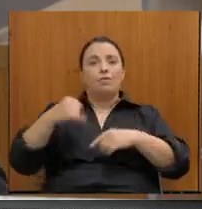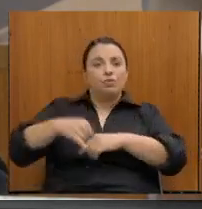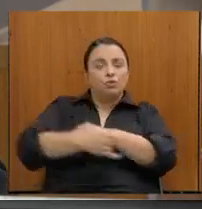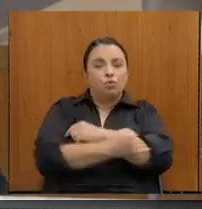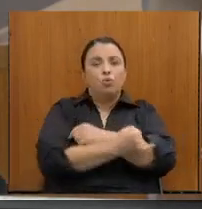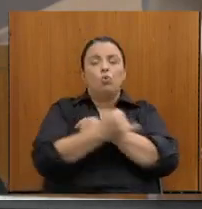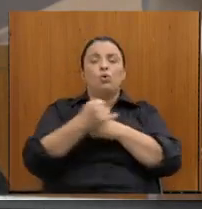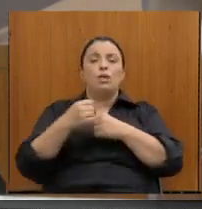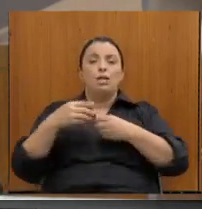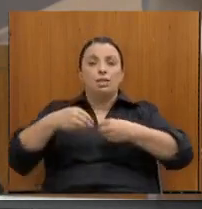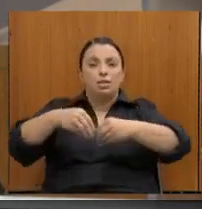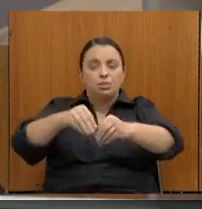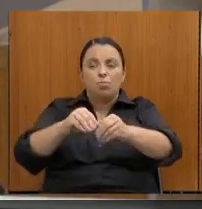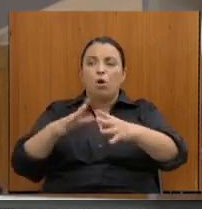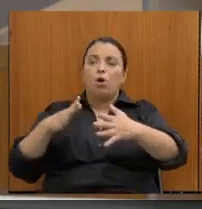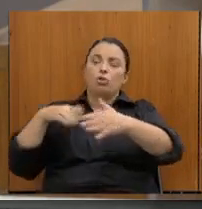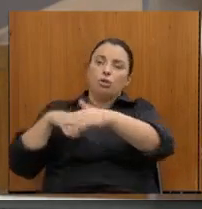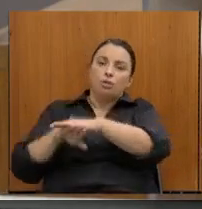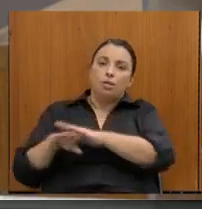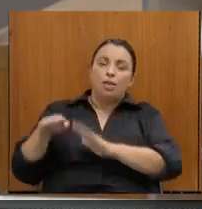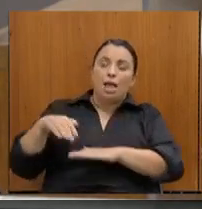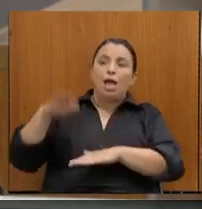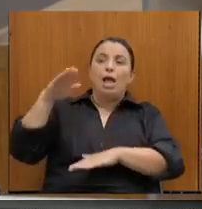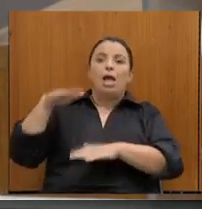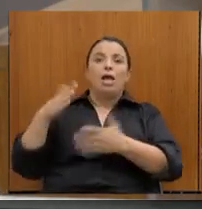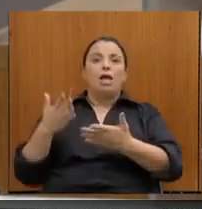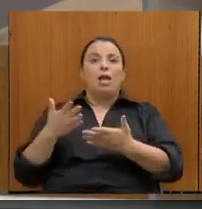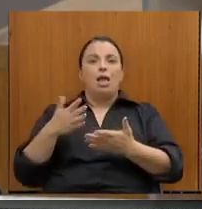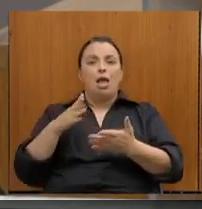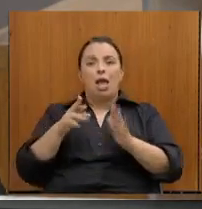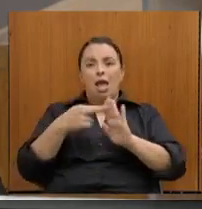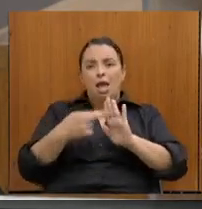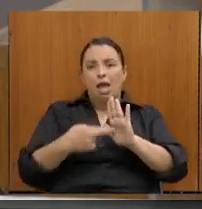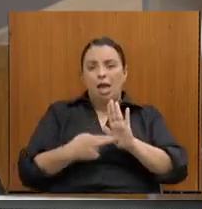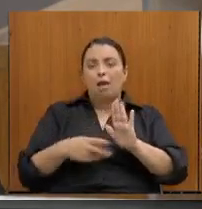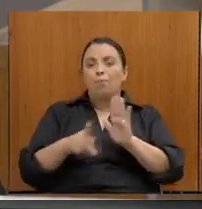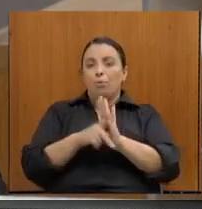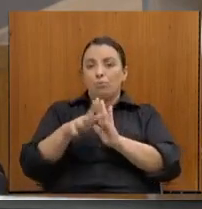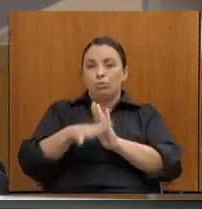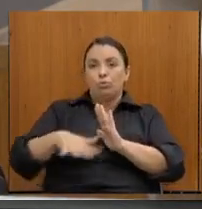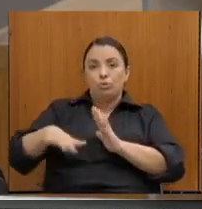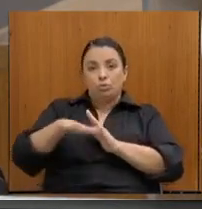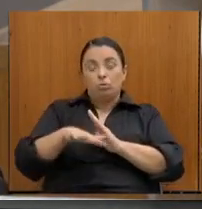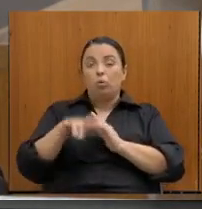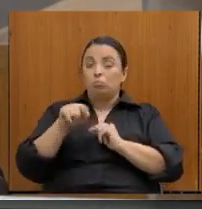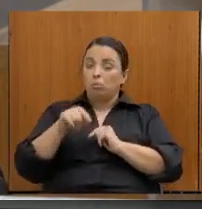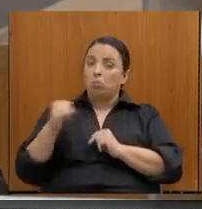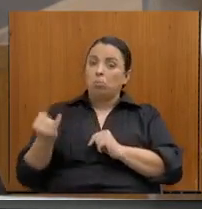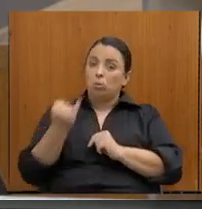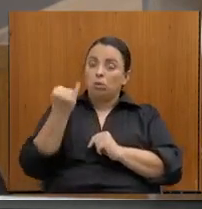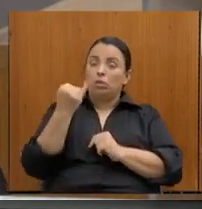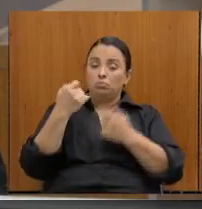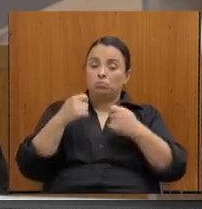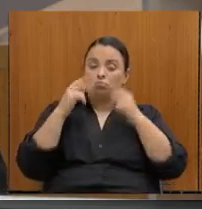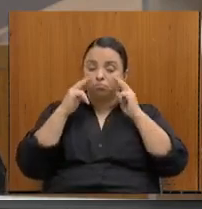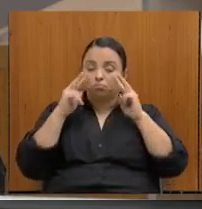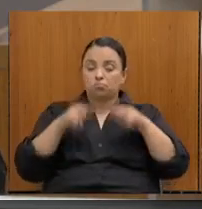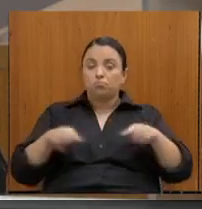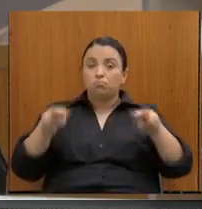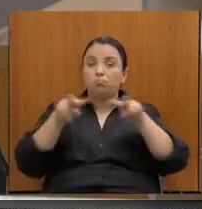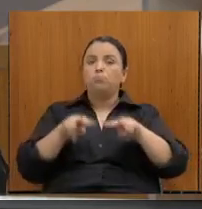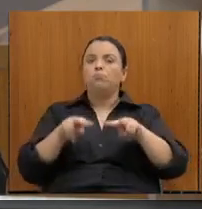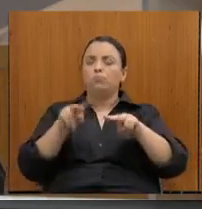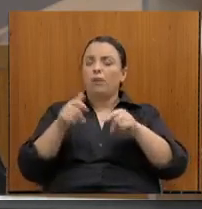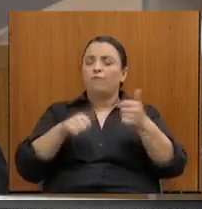armazenamento da regularidade da regulação do setor que também é muito importante eu acho que a gente tem que enxergar alguns